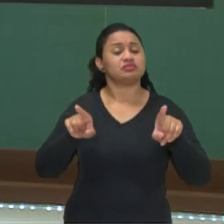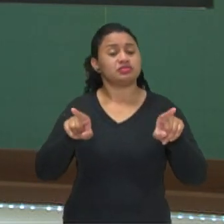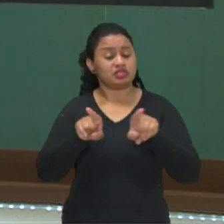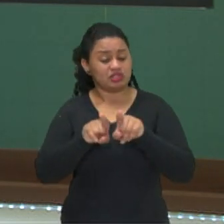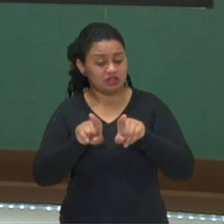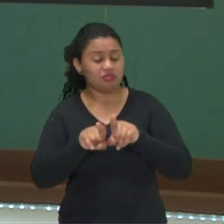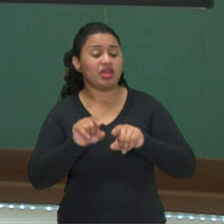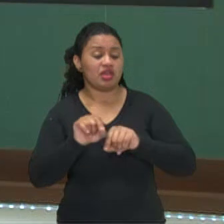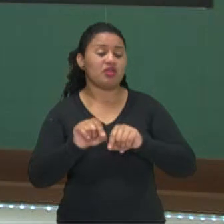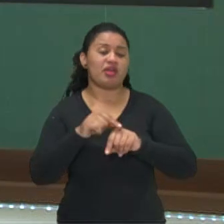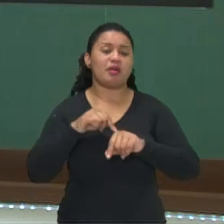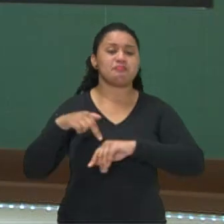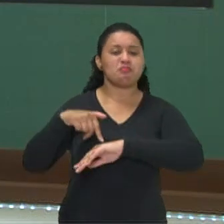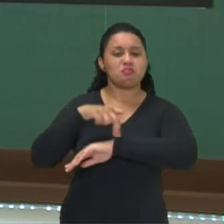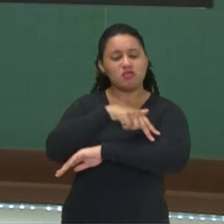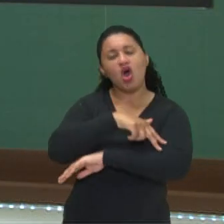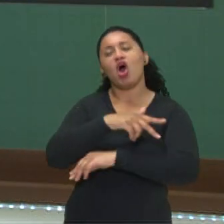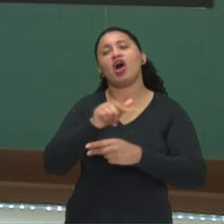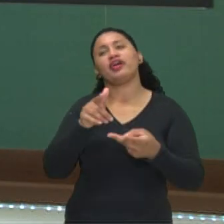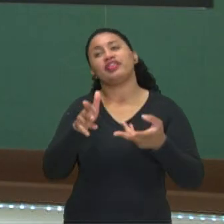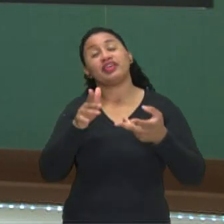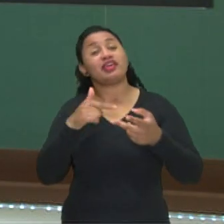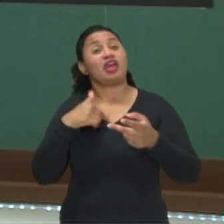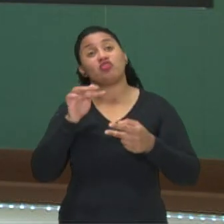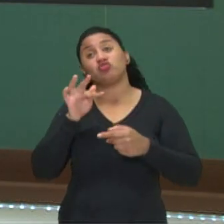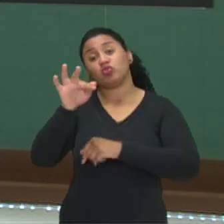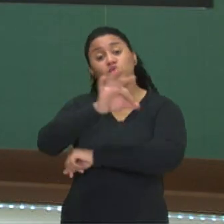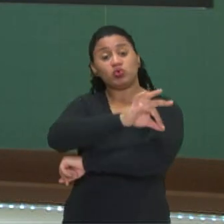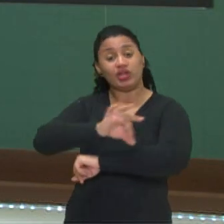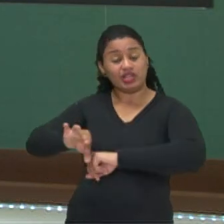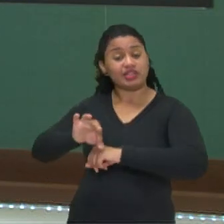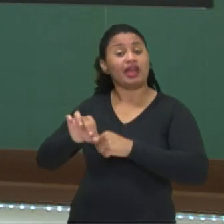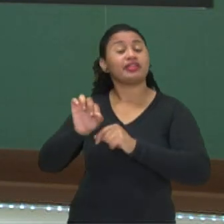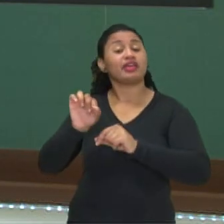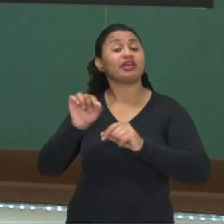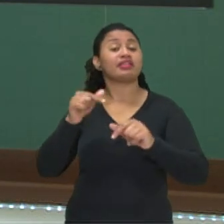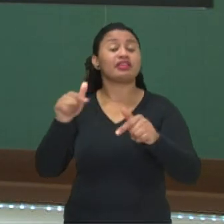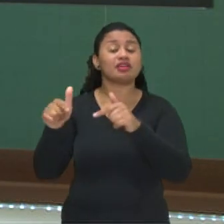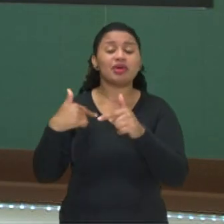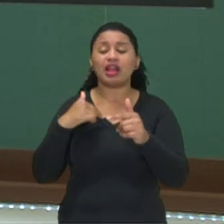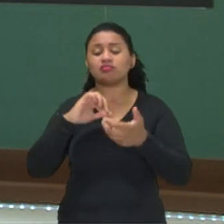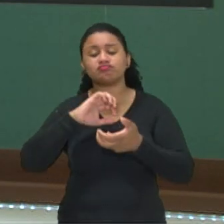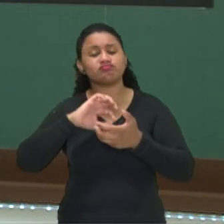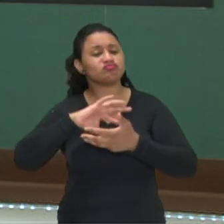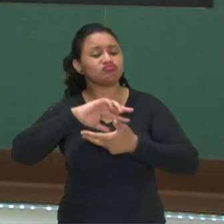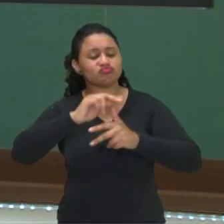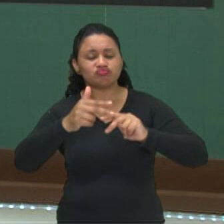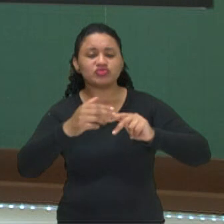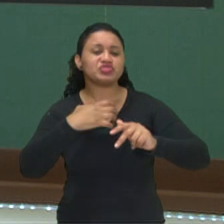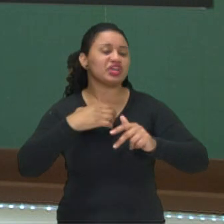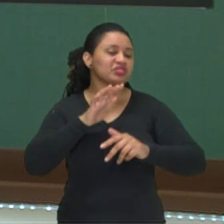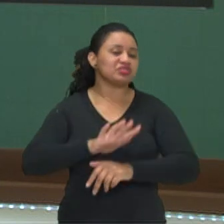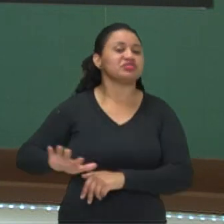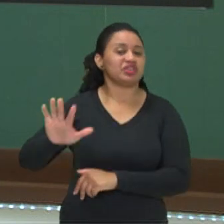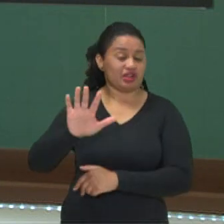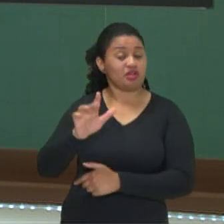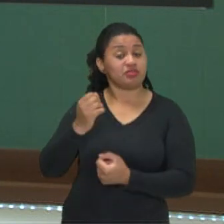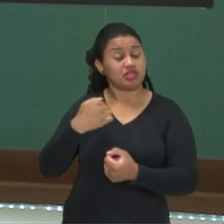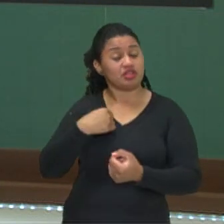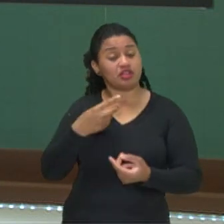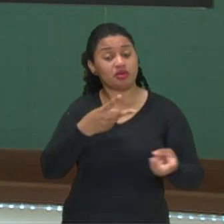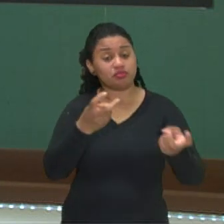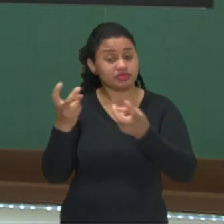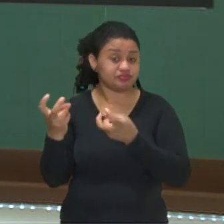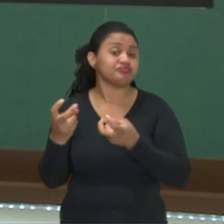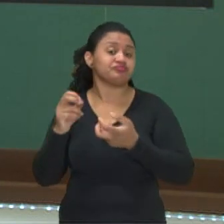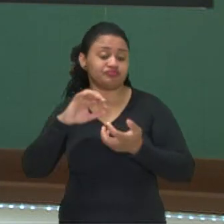matemática, serve para o pessoal da moda, pessoal que quer ser arquiteto, para quem vai trabalhar com formas em geral, tendo que ter essa visão espacial. E